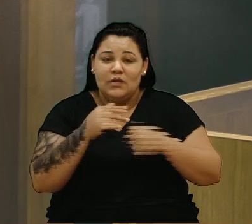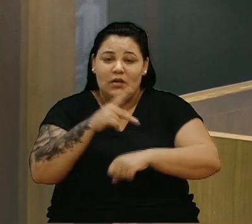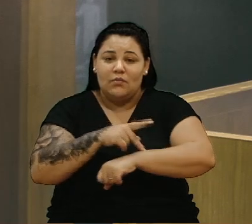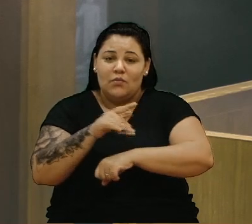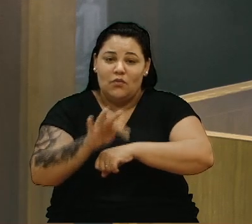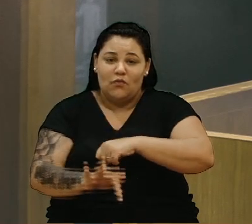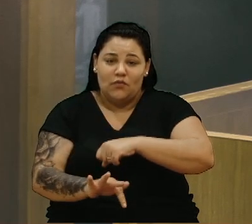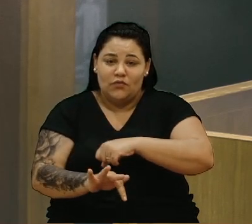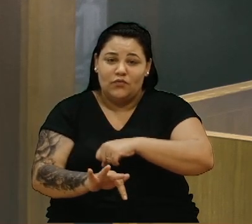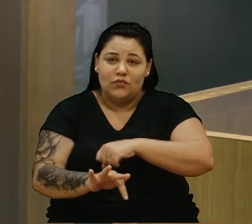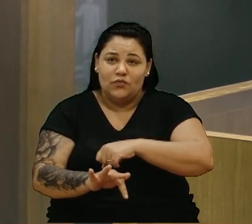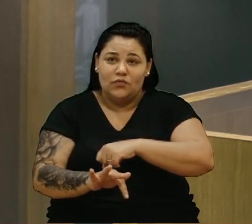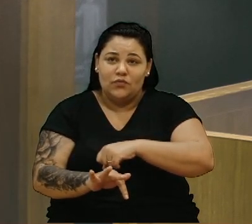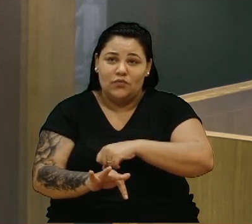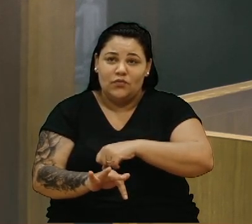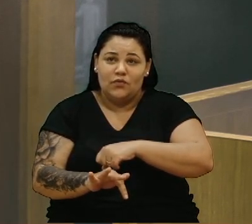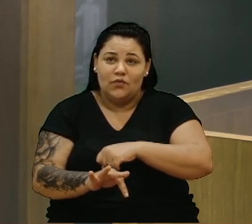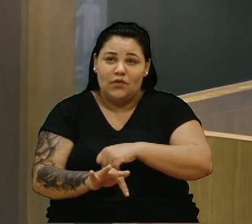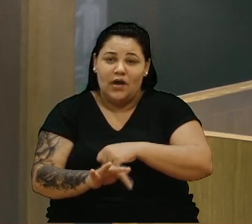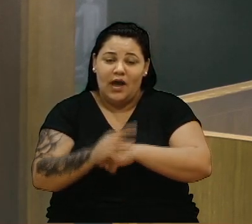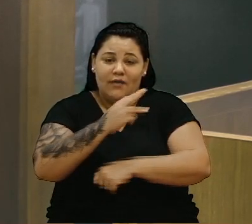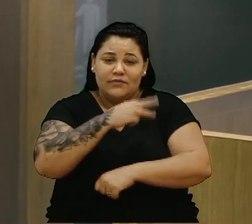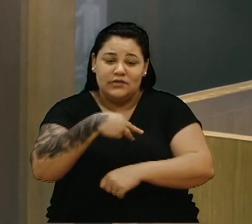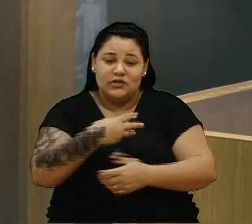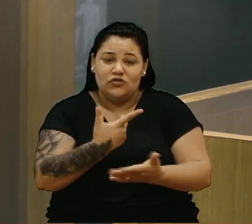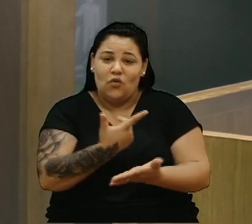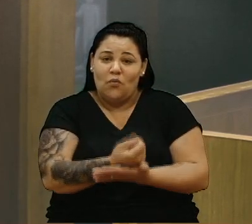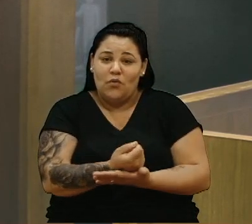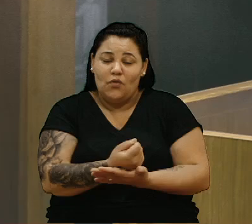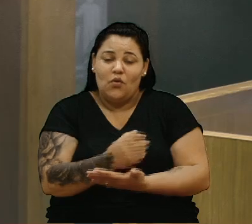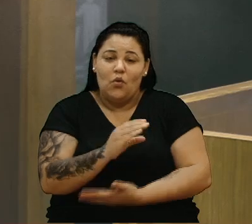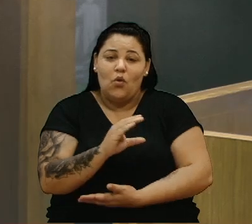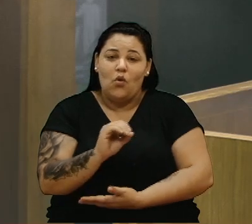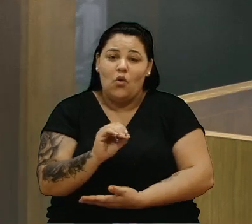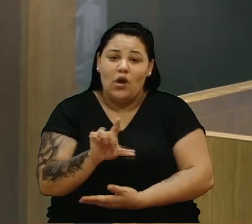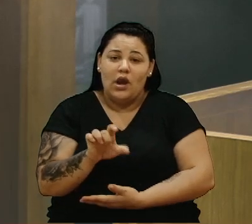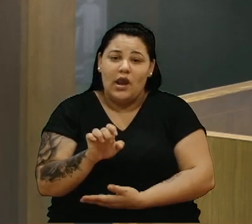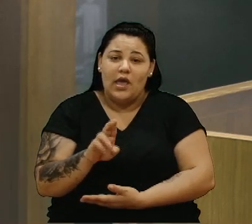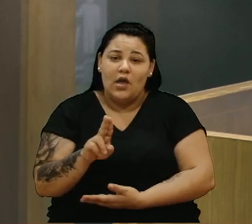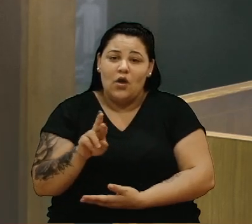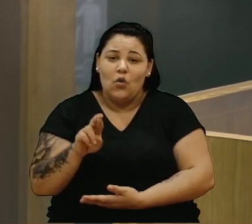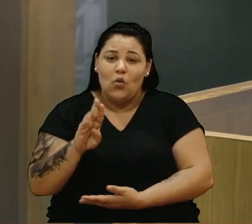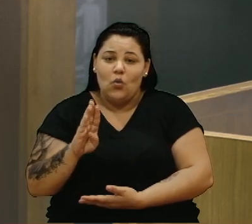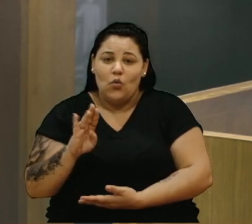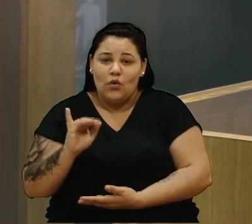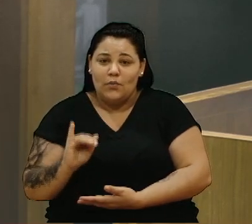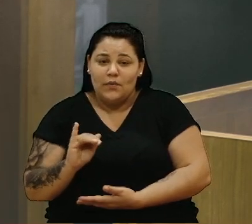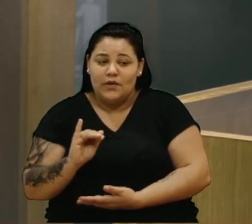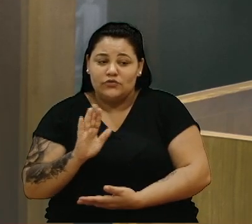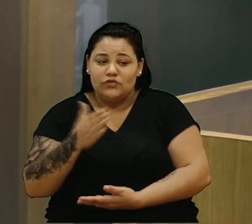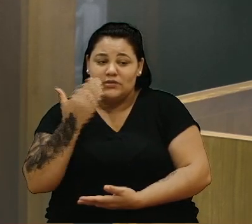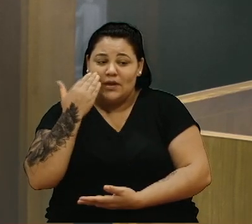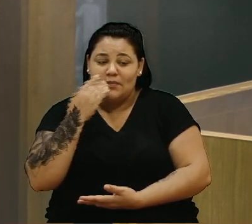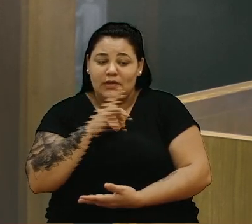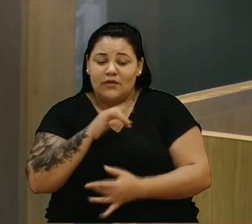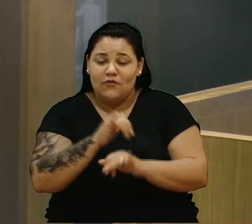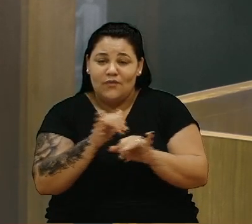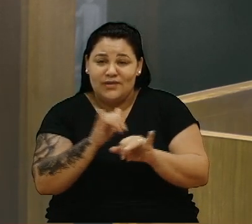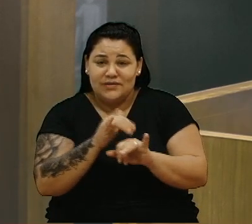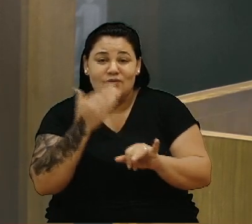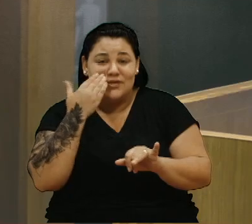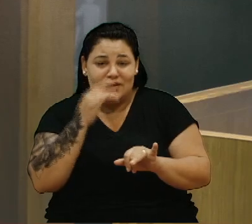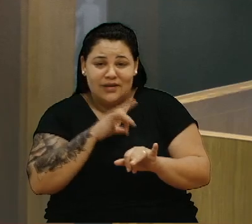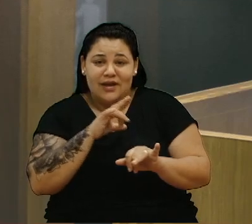que se sabe que a Visat comprou, né? Então, quando se sabe, quando se tem essa informação, sei porque eu tenho familiares morando lá, e